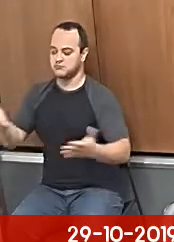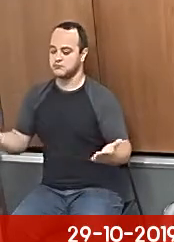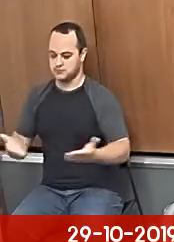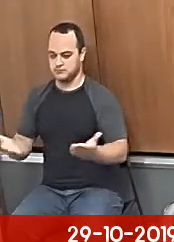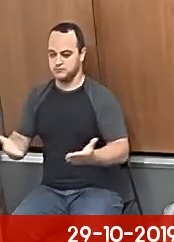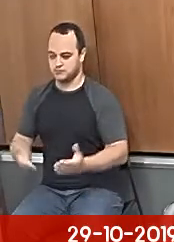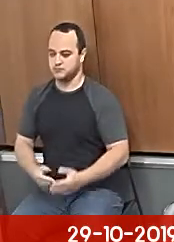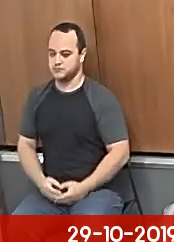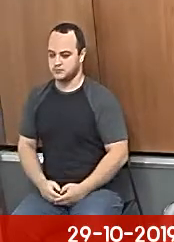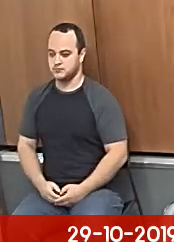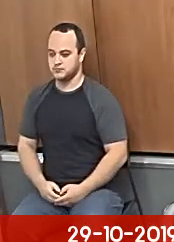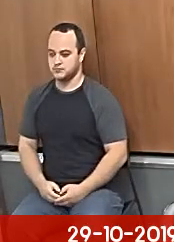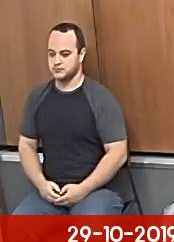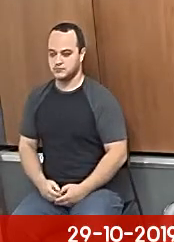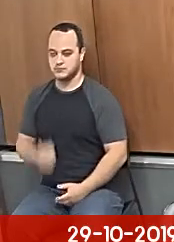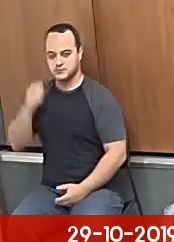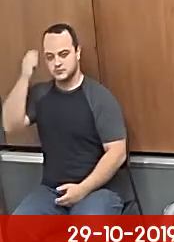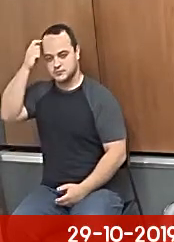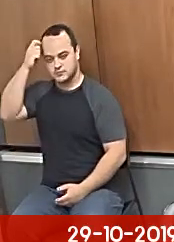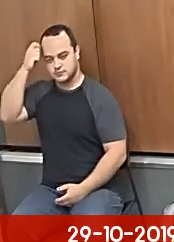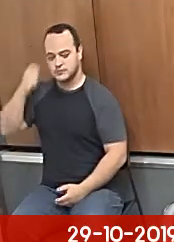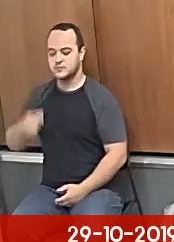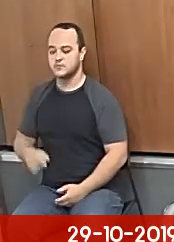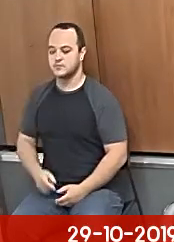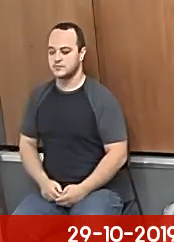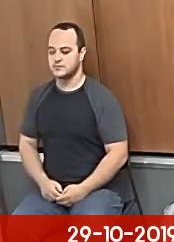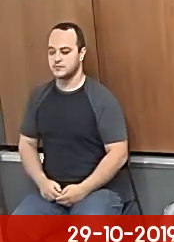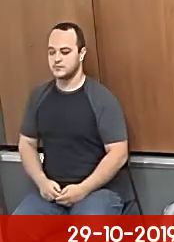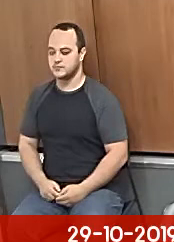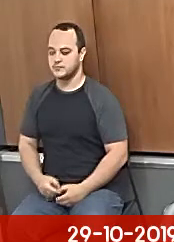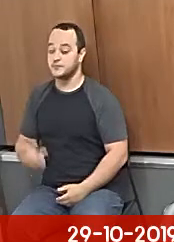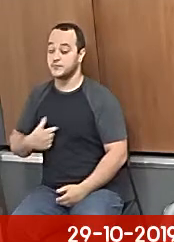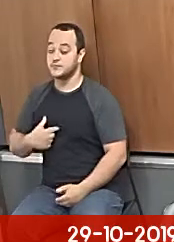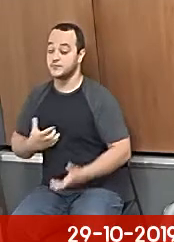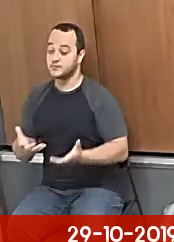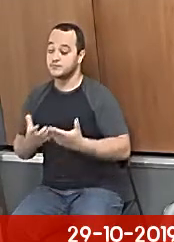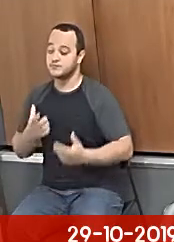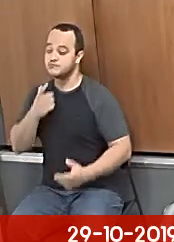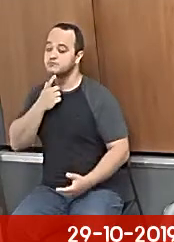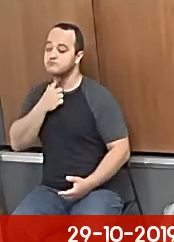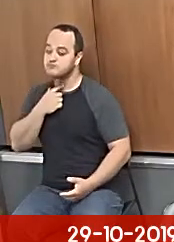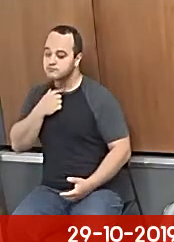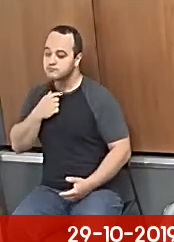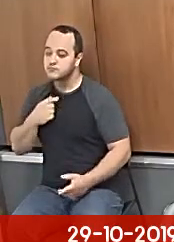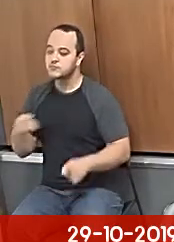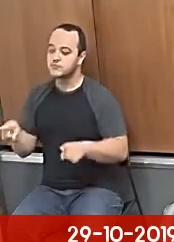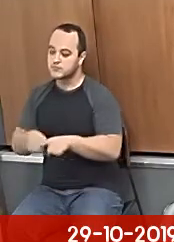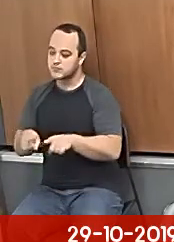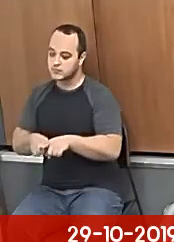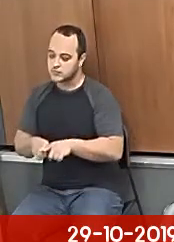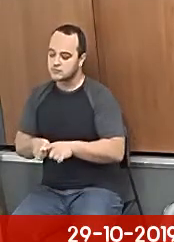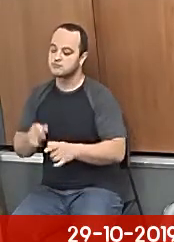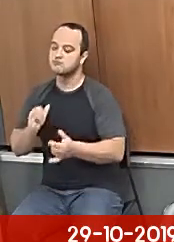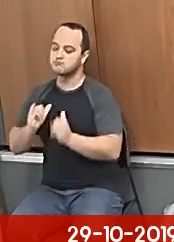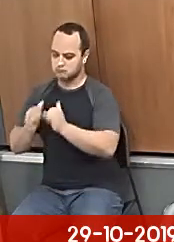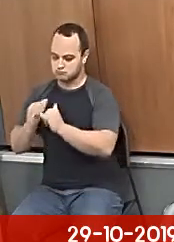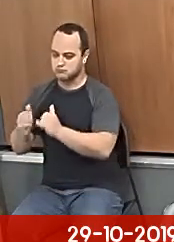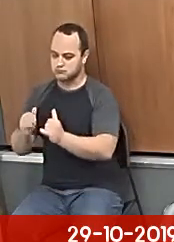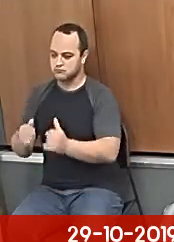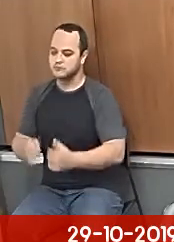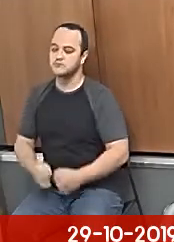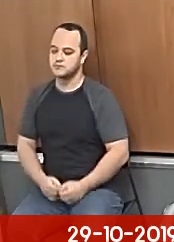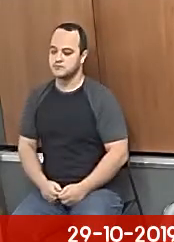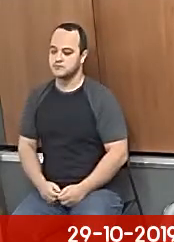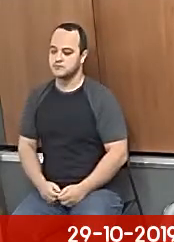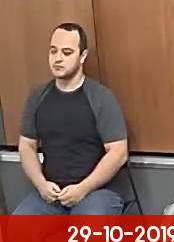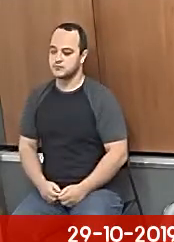O pai, não é isso? Sr. Rodrigo. Isso. Queria só fazer um complemento aqui do que o Tadeu falou, porque,